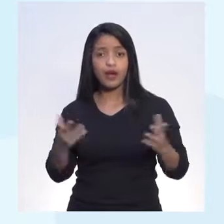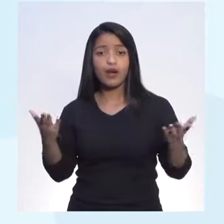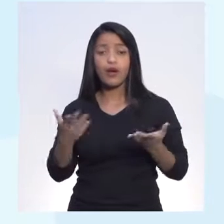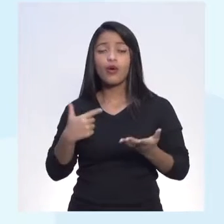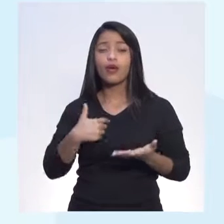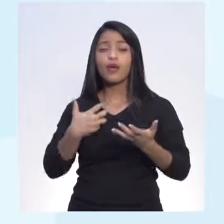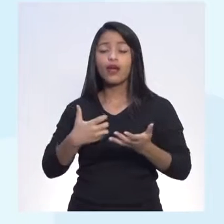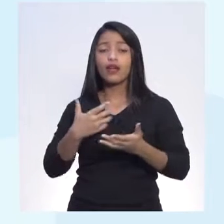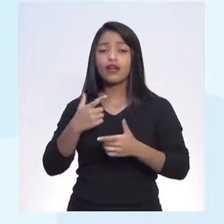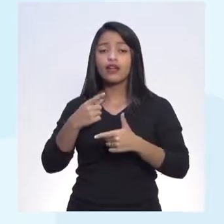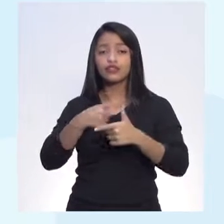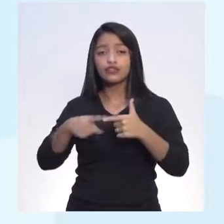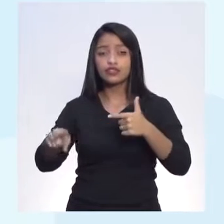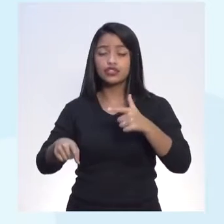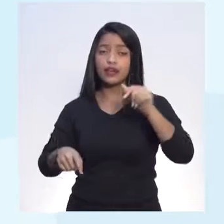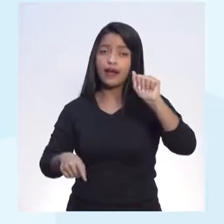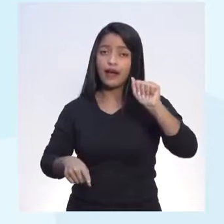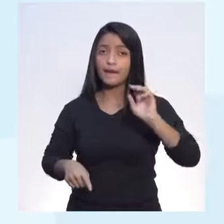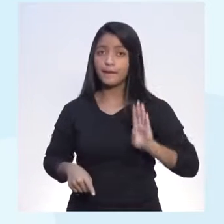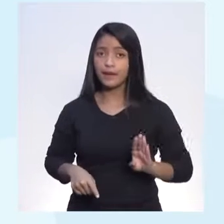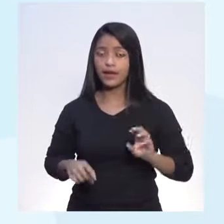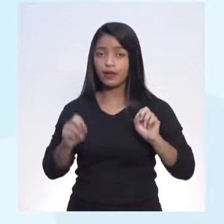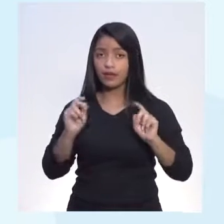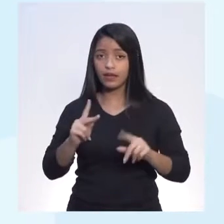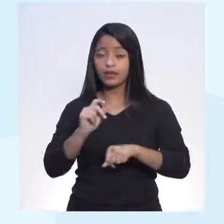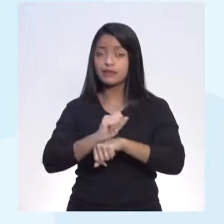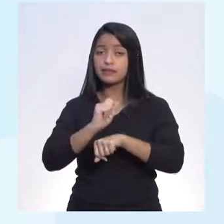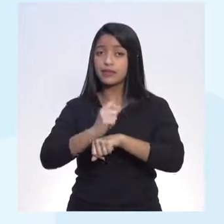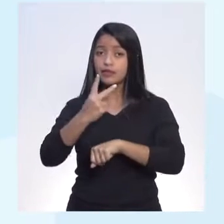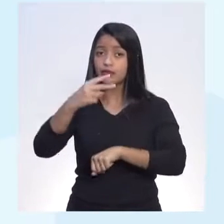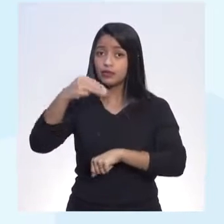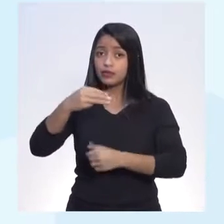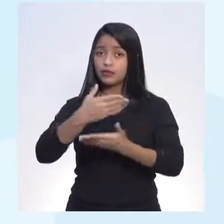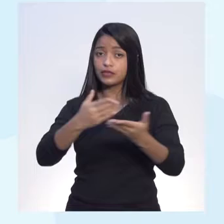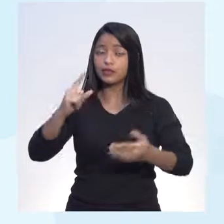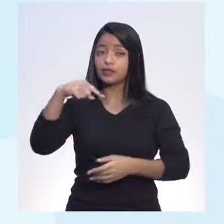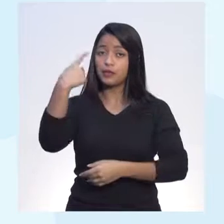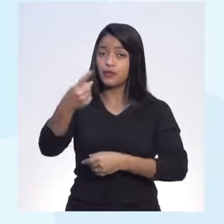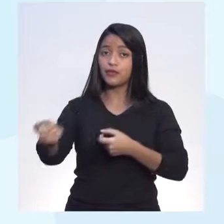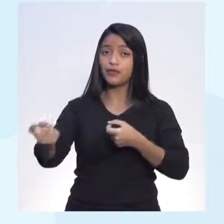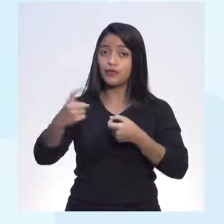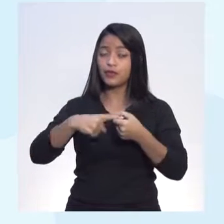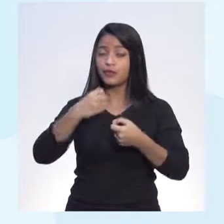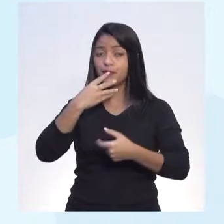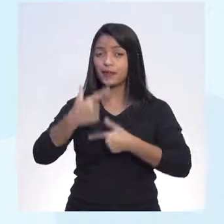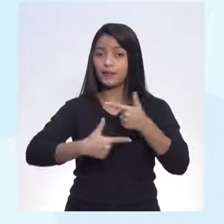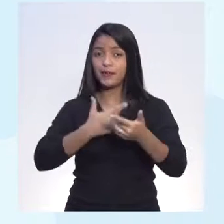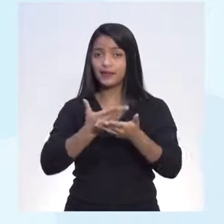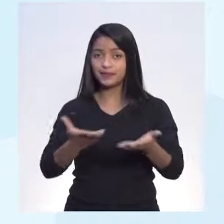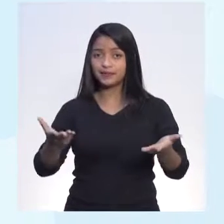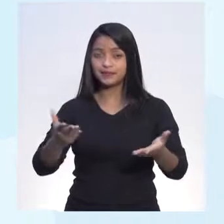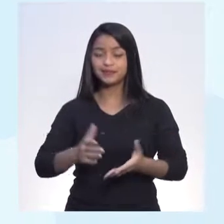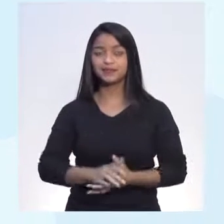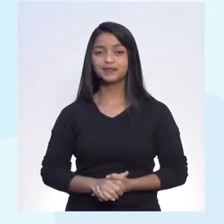divisão do A e do B aí. Então, 2 minutinhos para vocês. A gente já retorna. Bom trabalho.